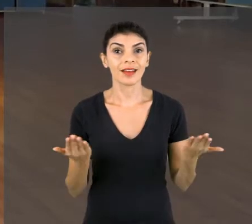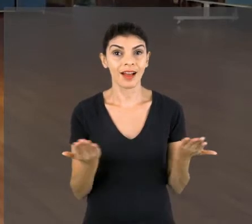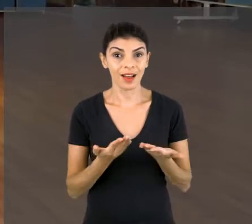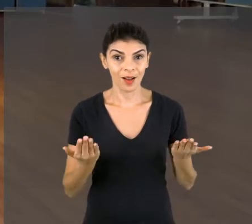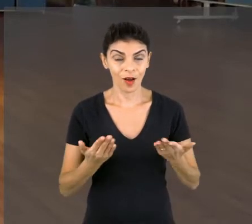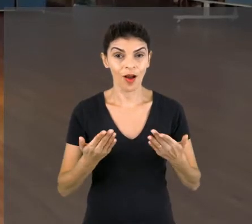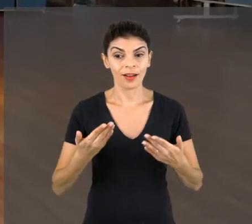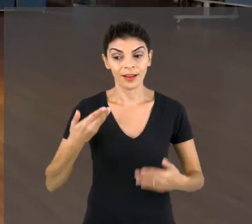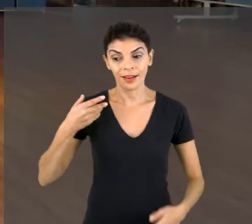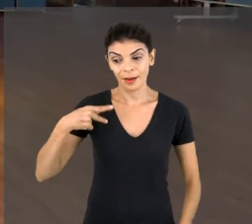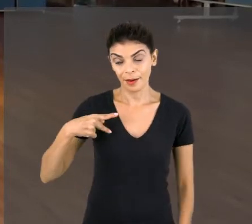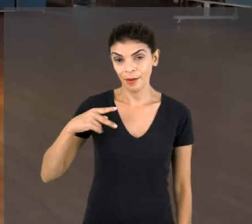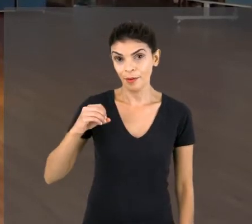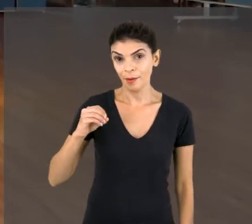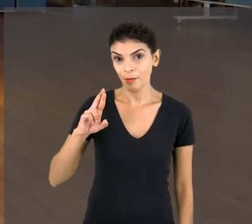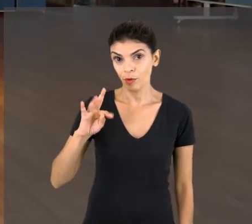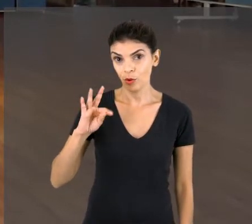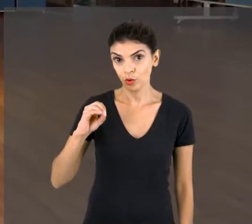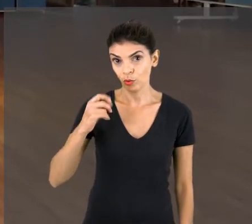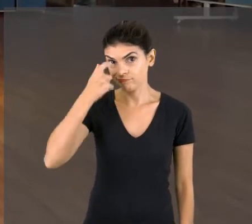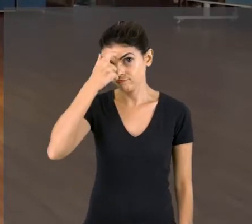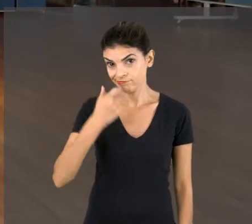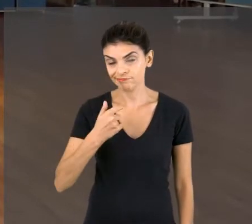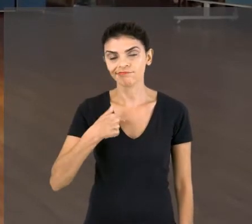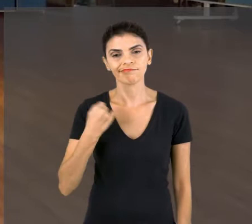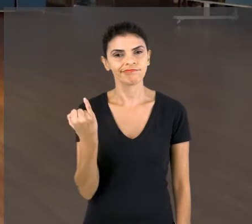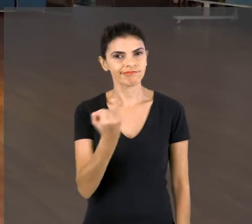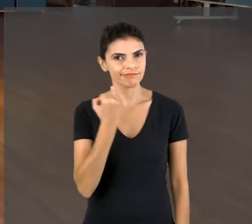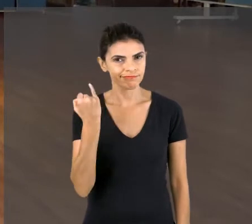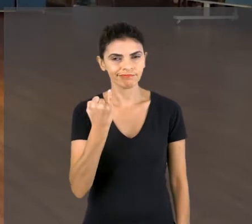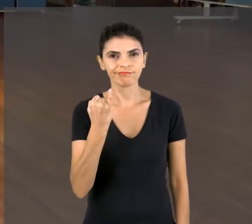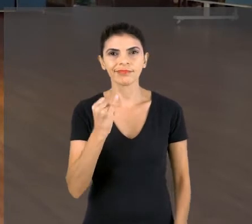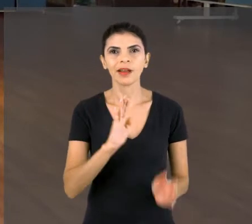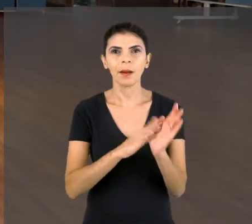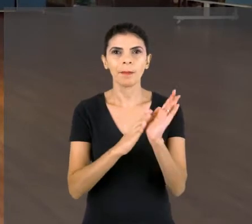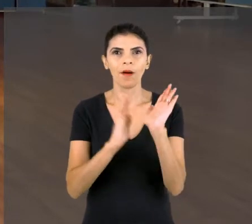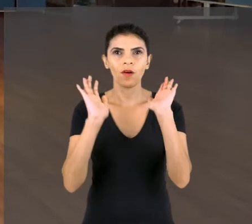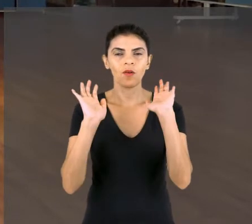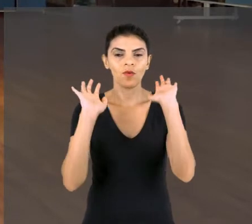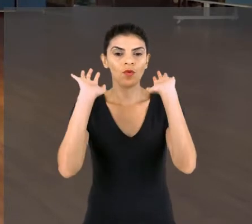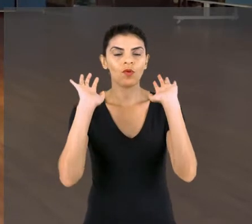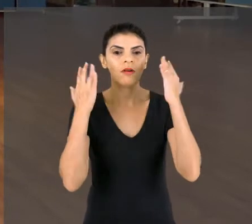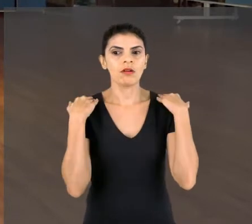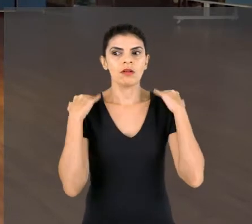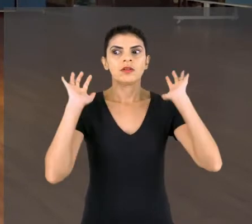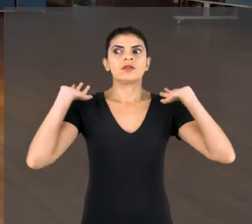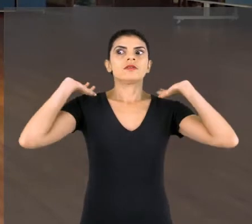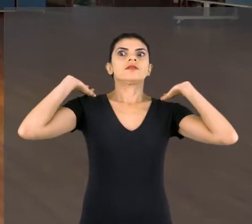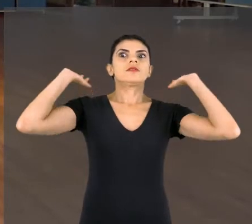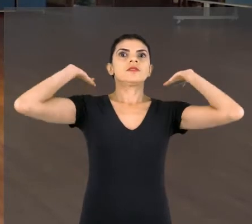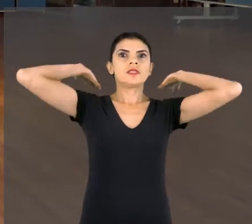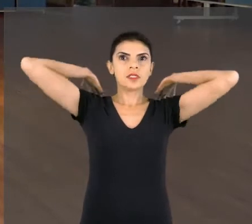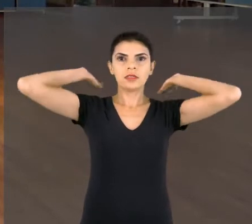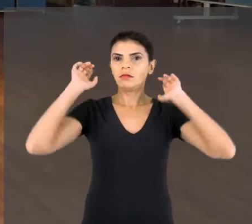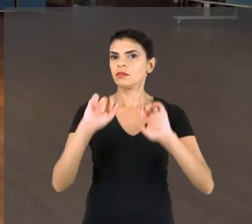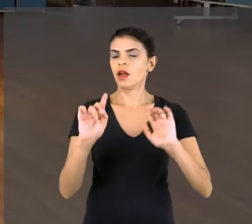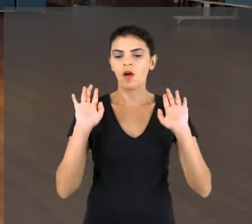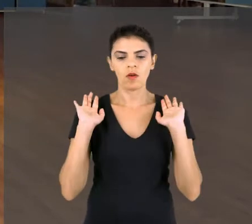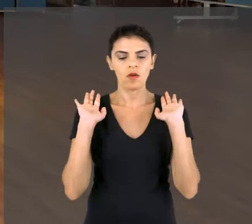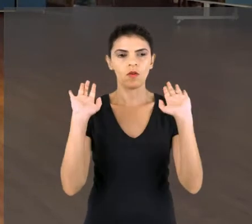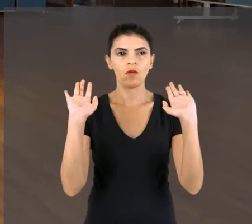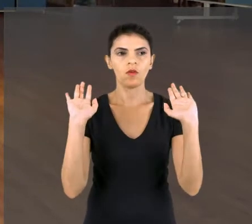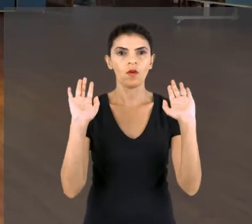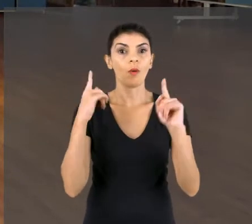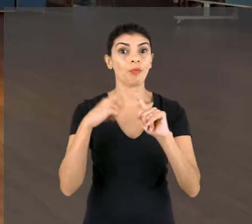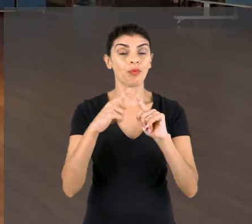Aqui, o portô, é muito importante que a gente não passe os punhos dos ombros, indo muito para trás, para